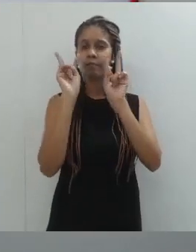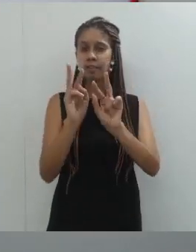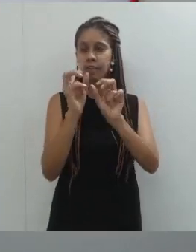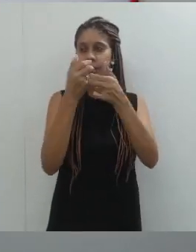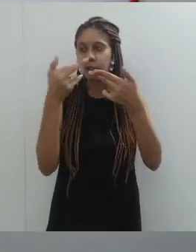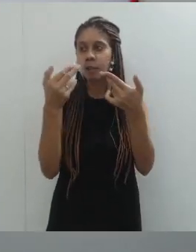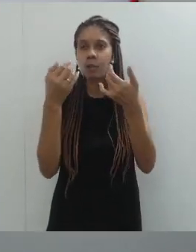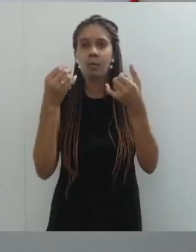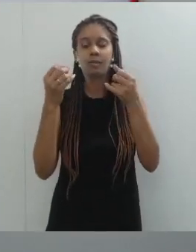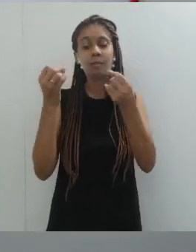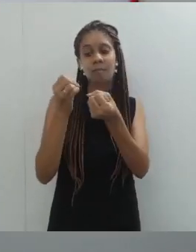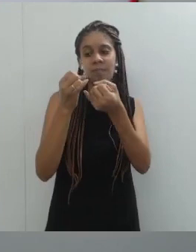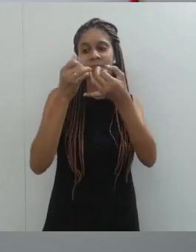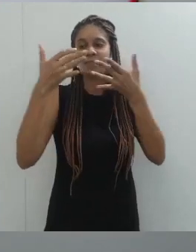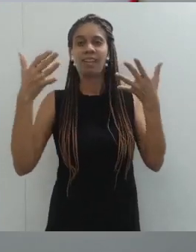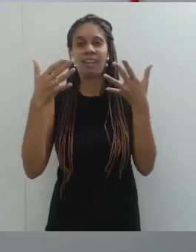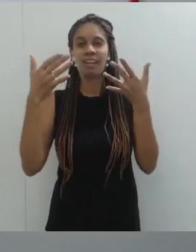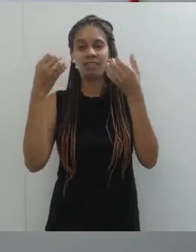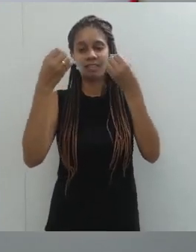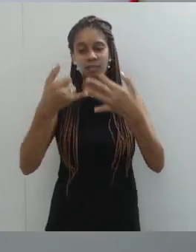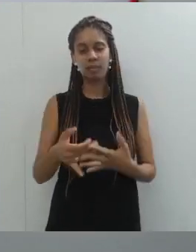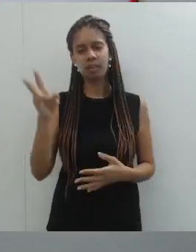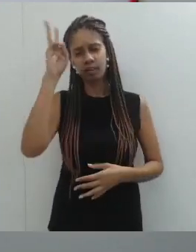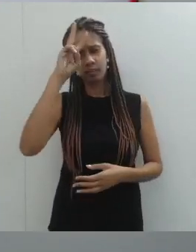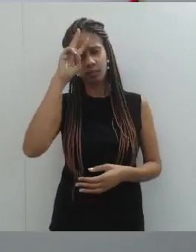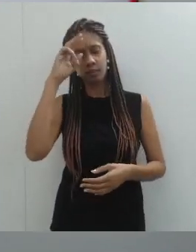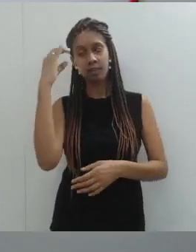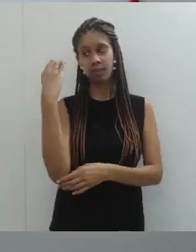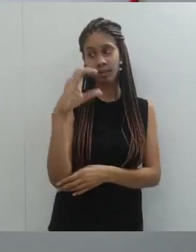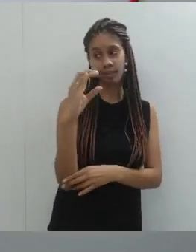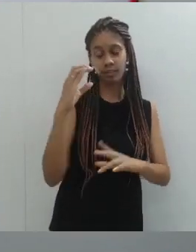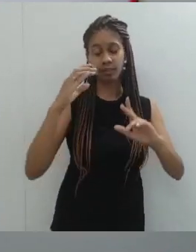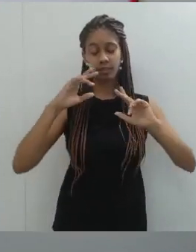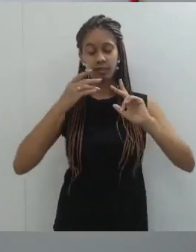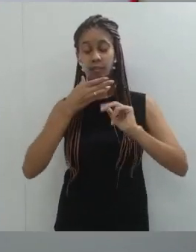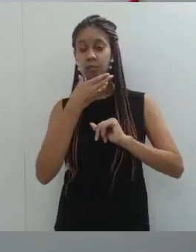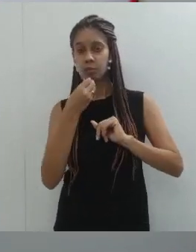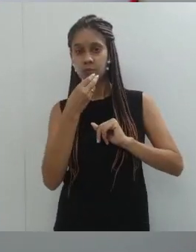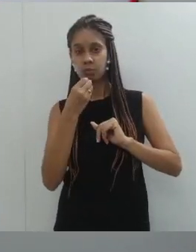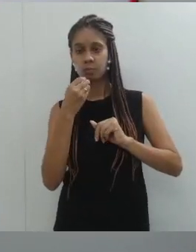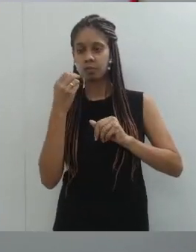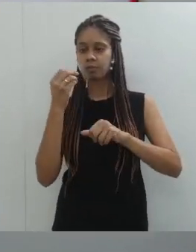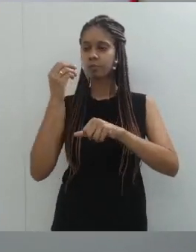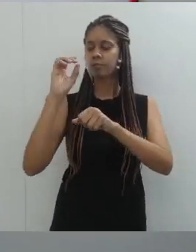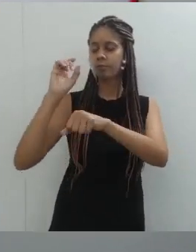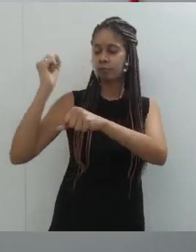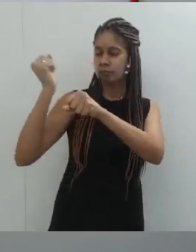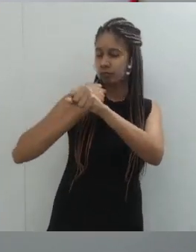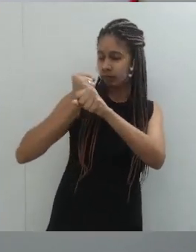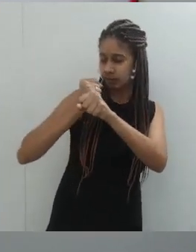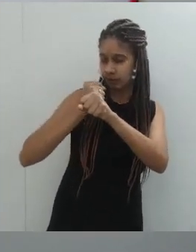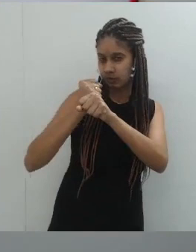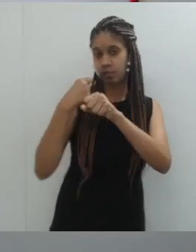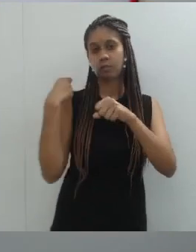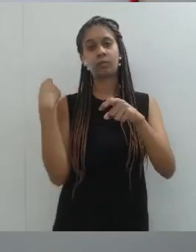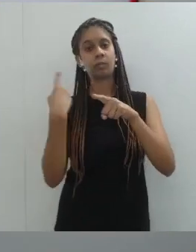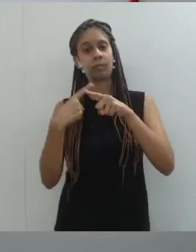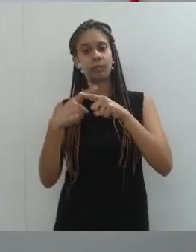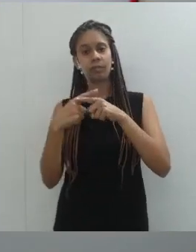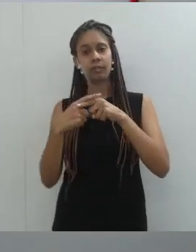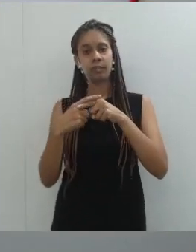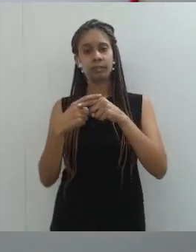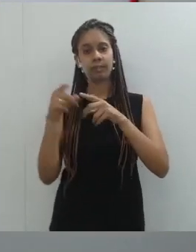gente. História é a ciência dos homens no tempo. Até porque a história surge,